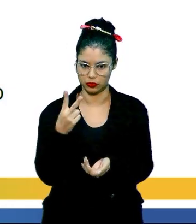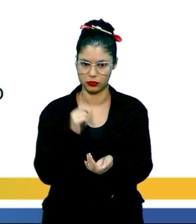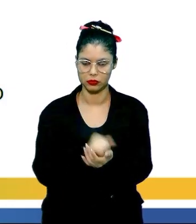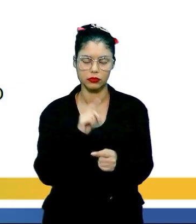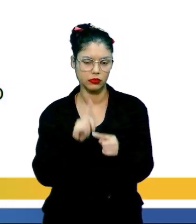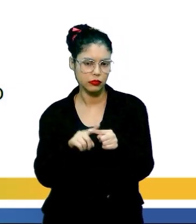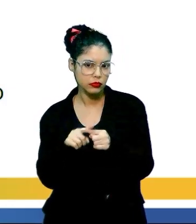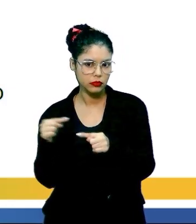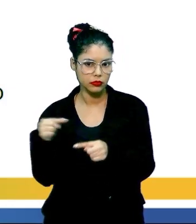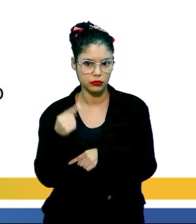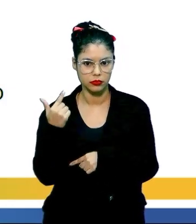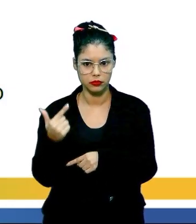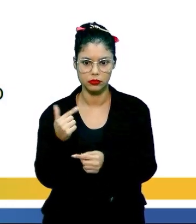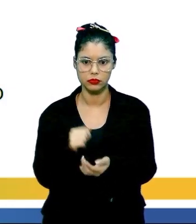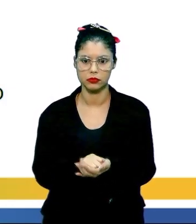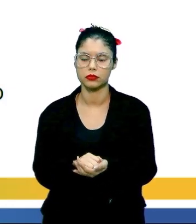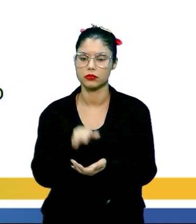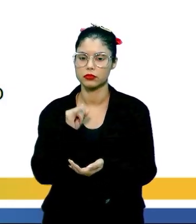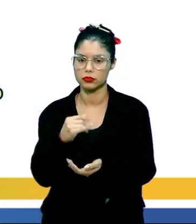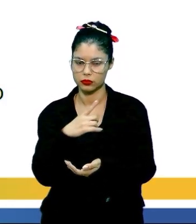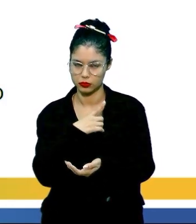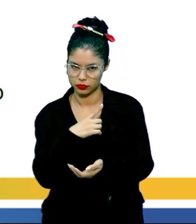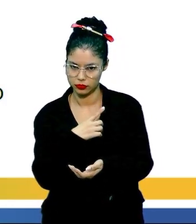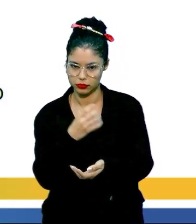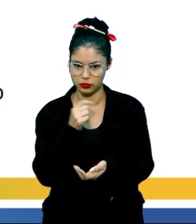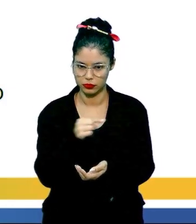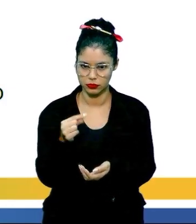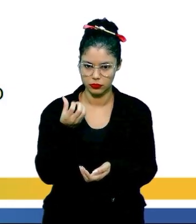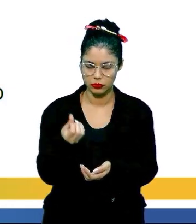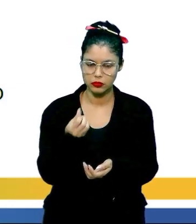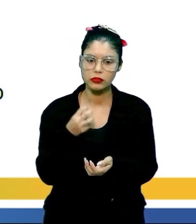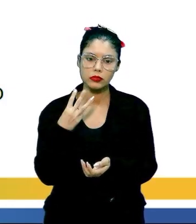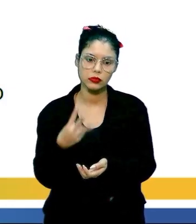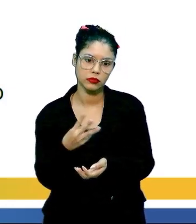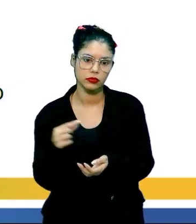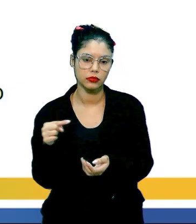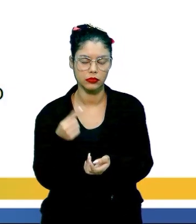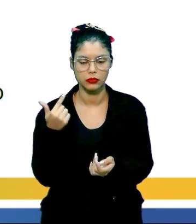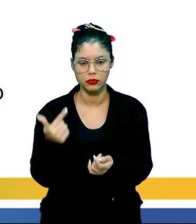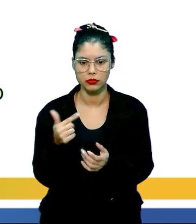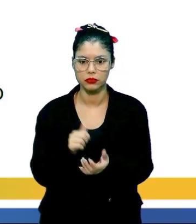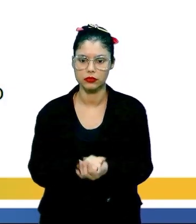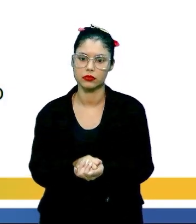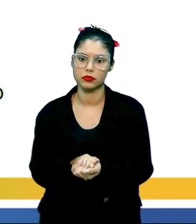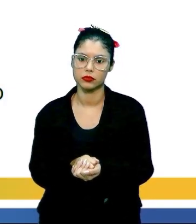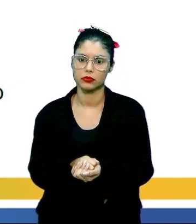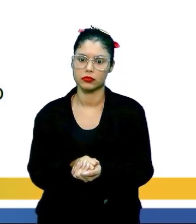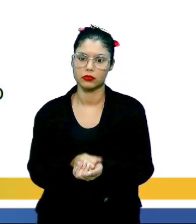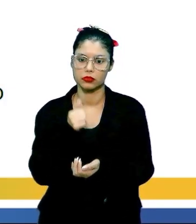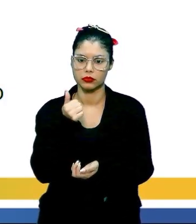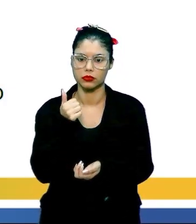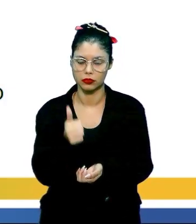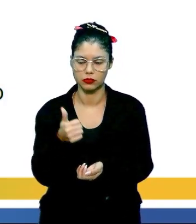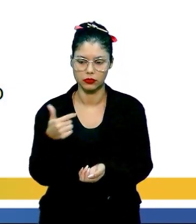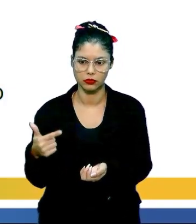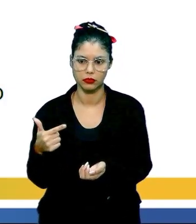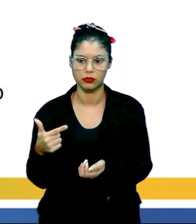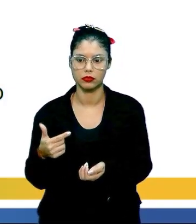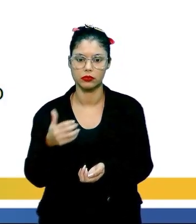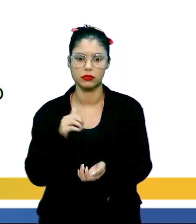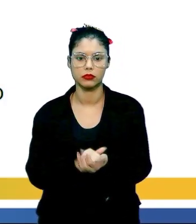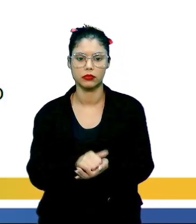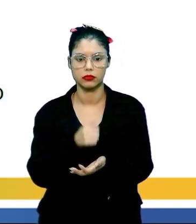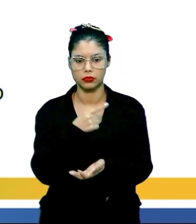que, professor, que é -2? Se eu pegar -6 e dividir por 3, dá -2. Tá? Se eu pegar 12 e dividir para -6,